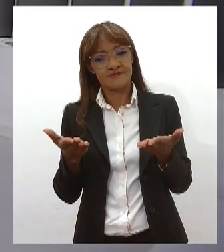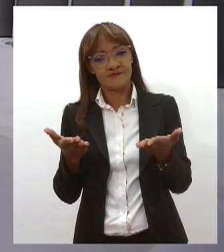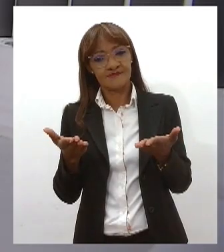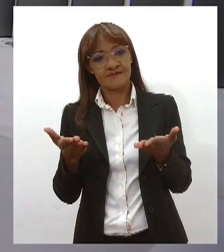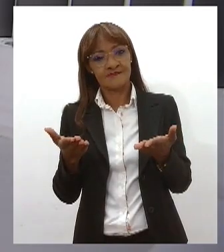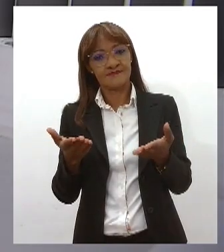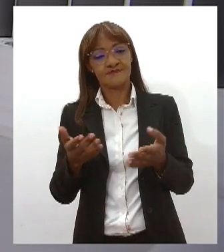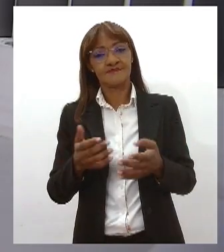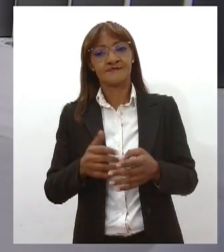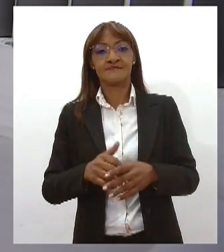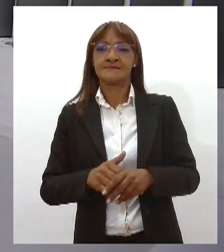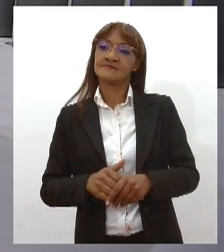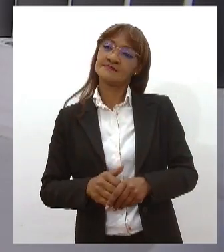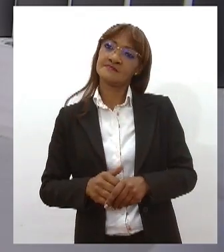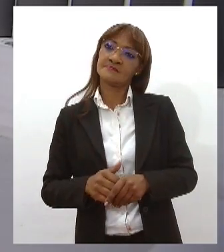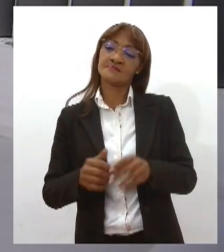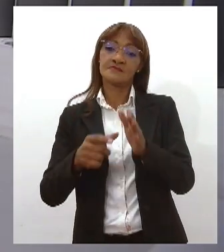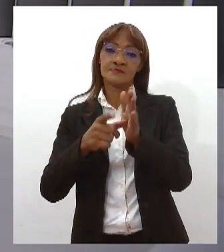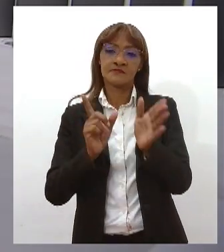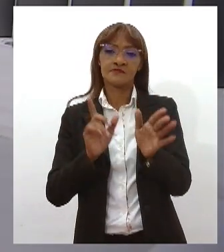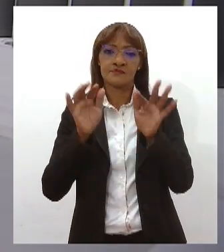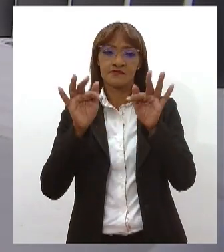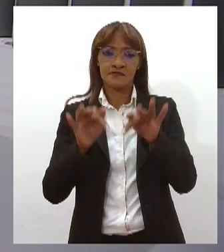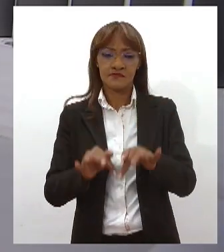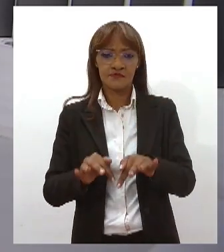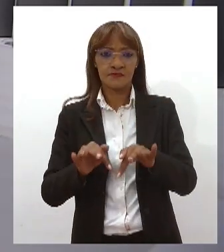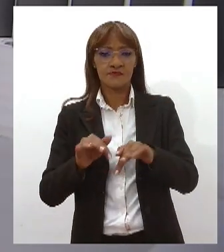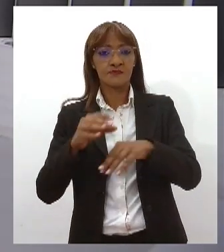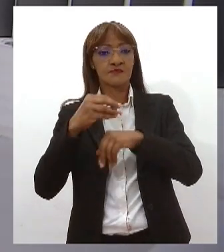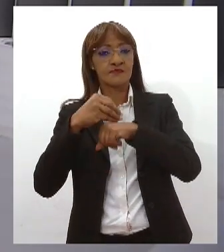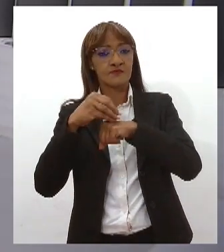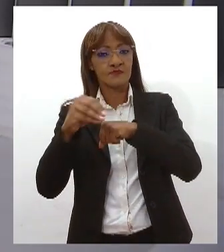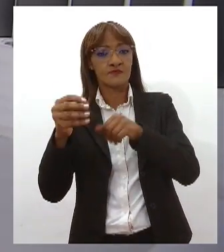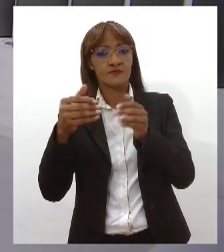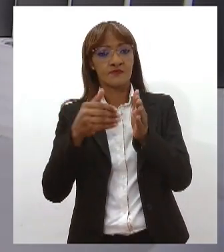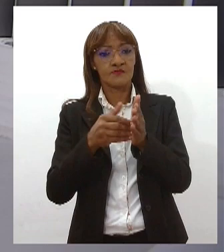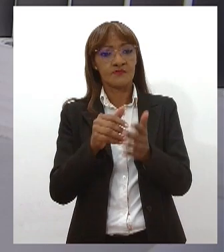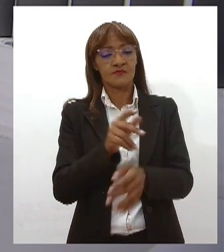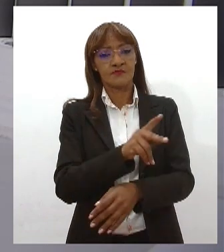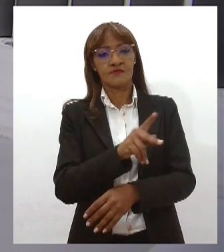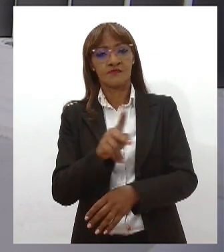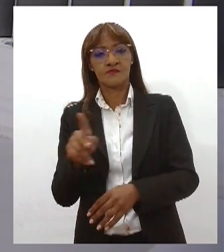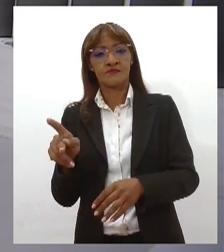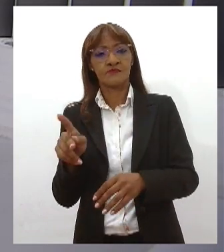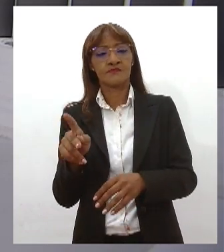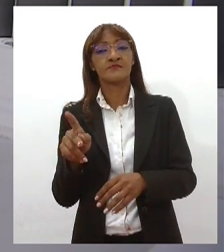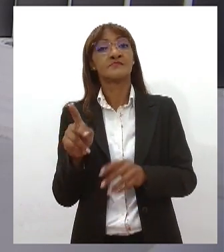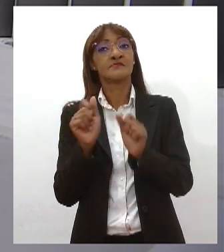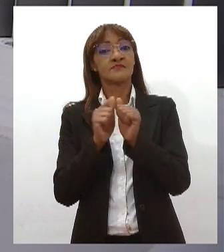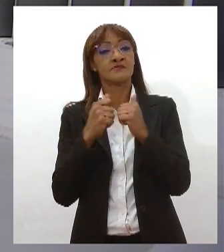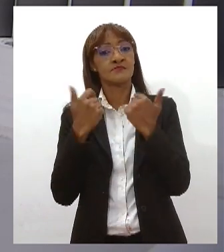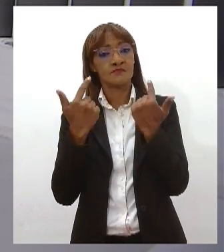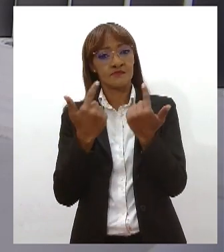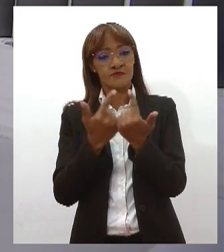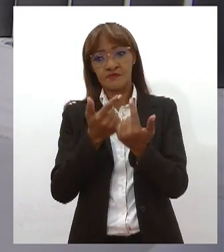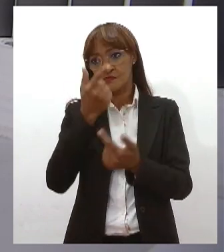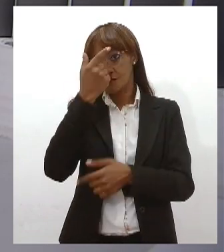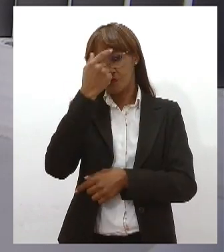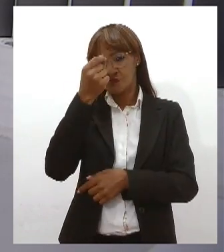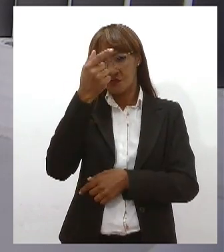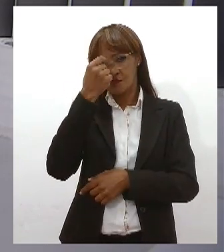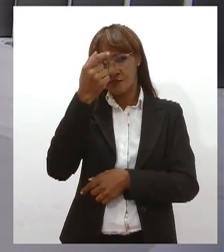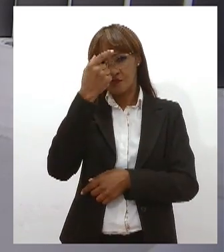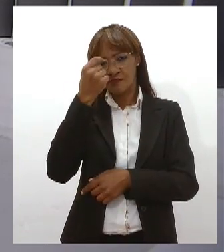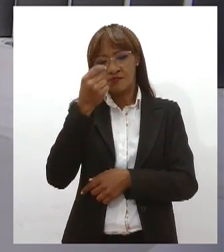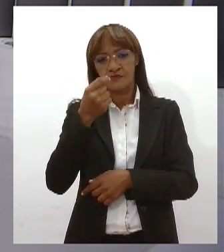E antes de encerrar, uma última informação. O presidente da Assembleia Legislativa de Sergipe, Jefferson Andrade, dará posse na manhã